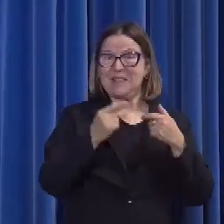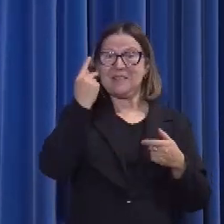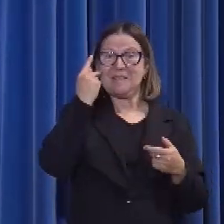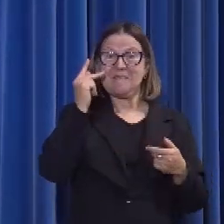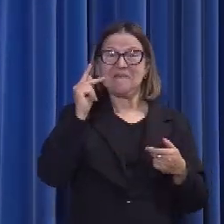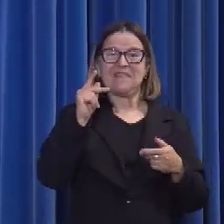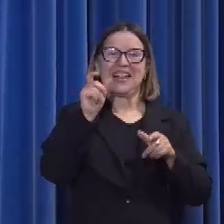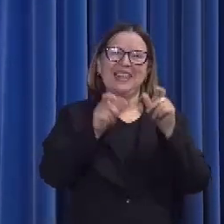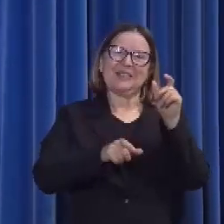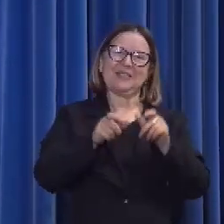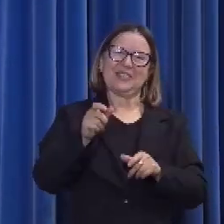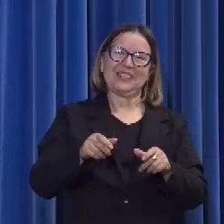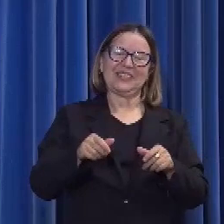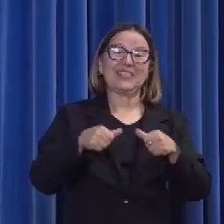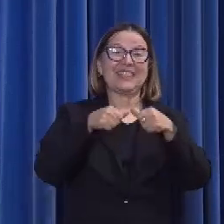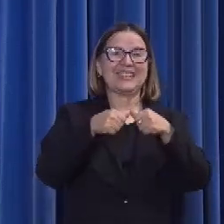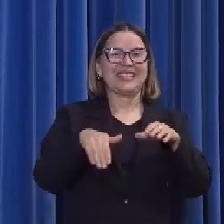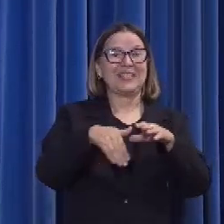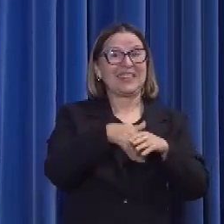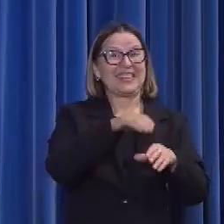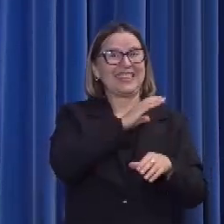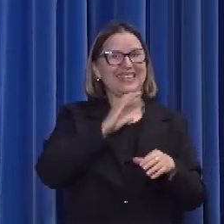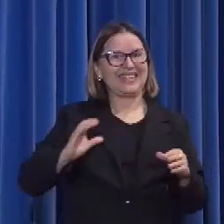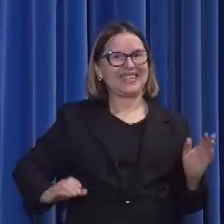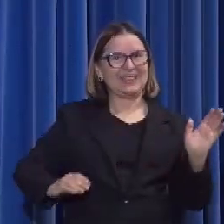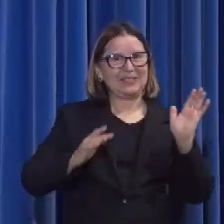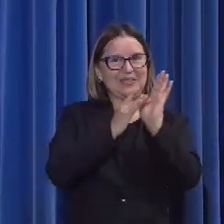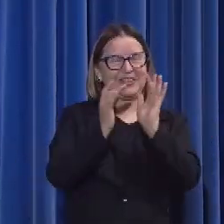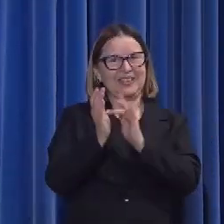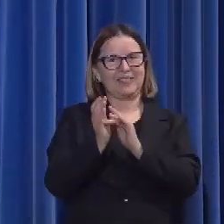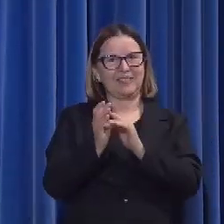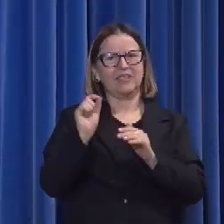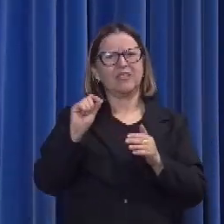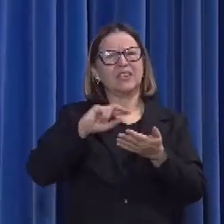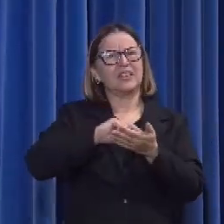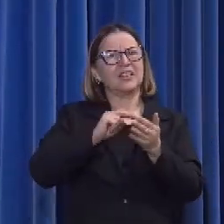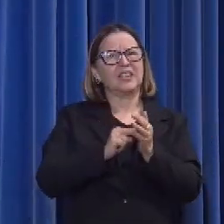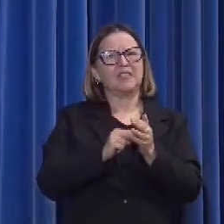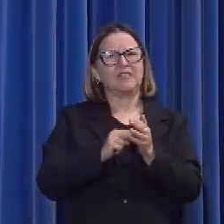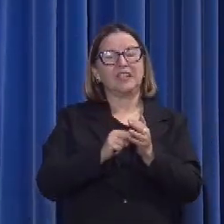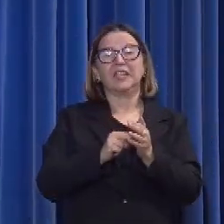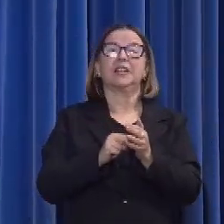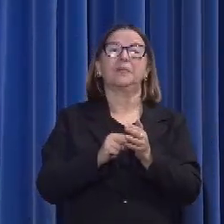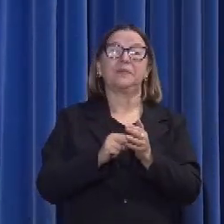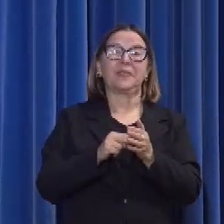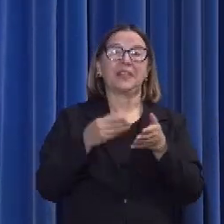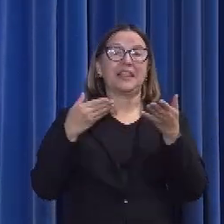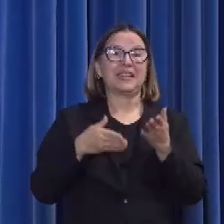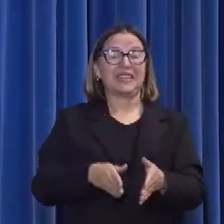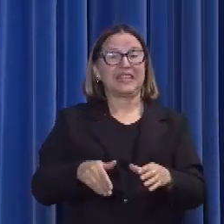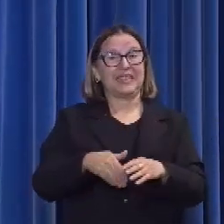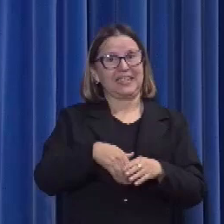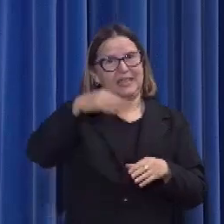8:1. O que é regeneração? O que é novo nascimento? É estar em Cristo.